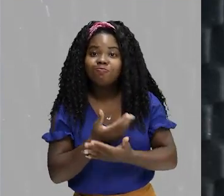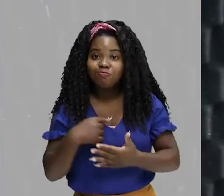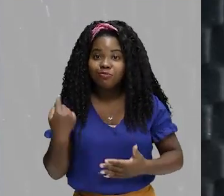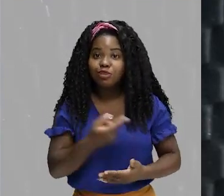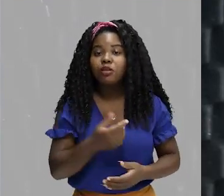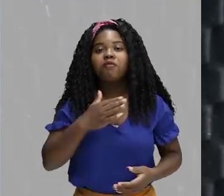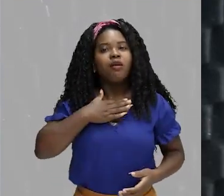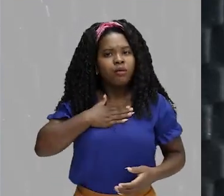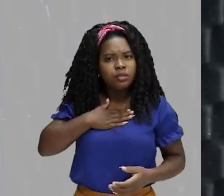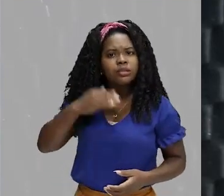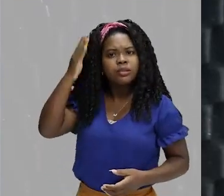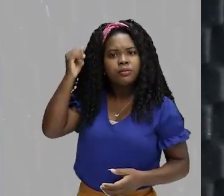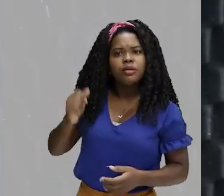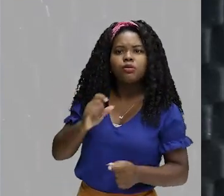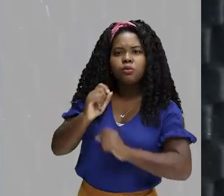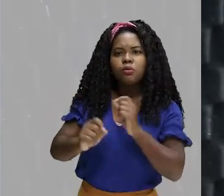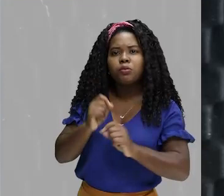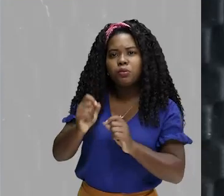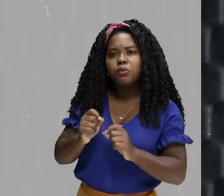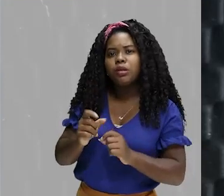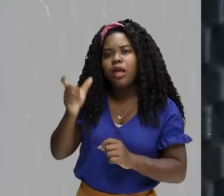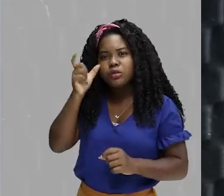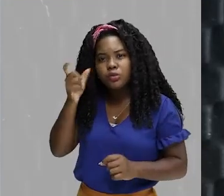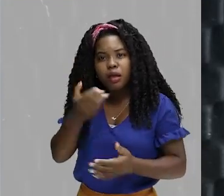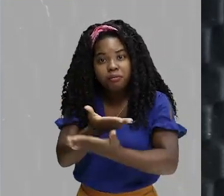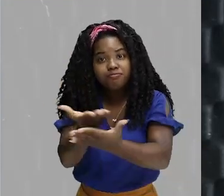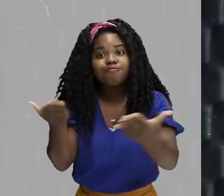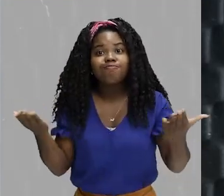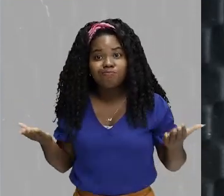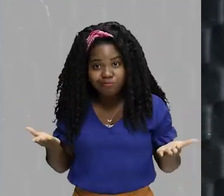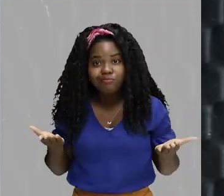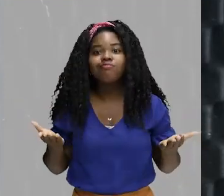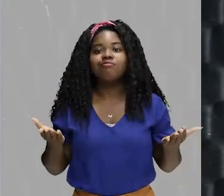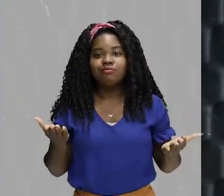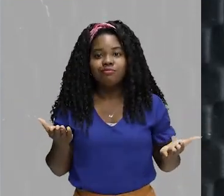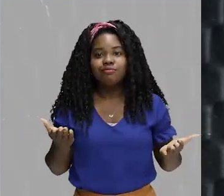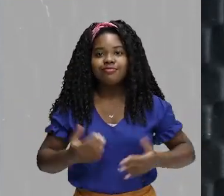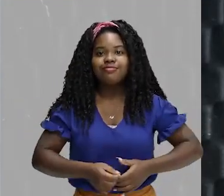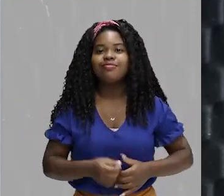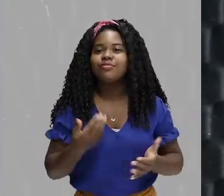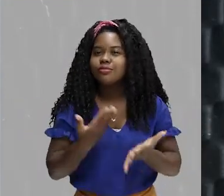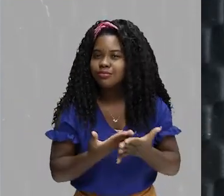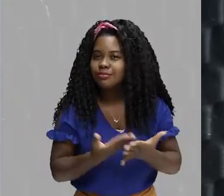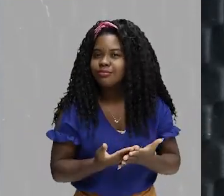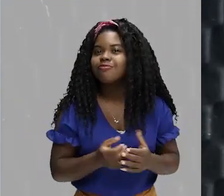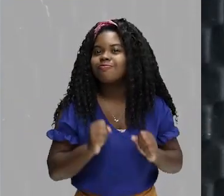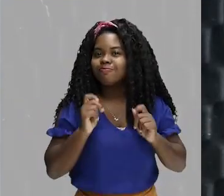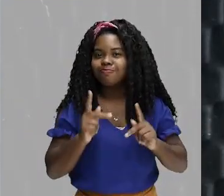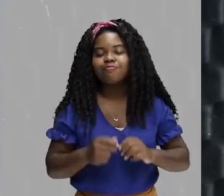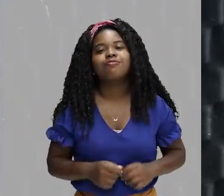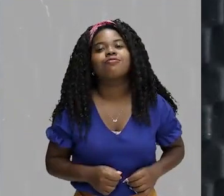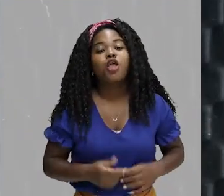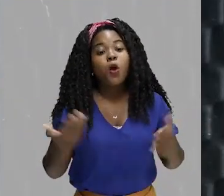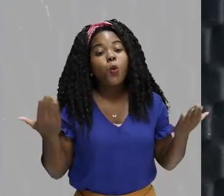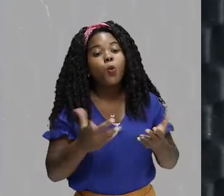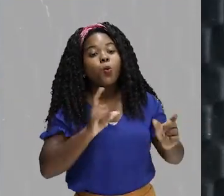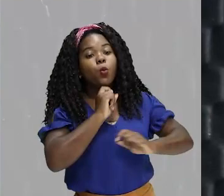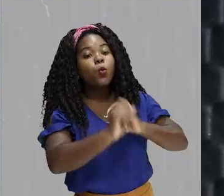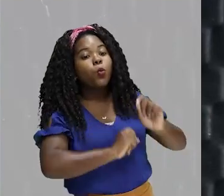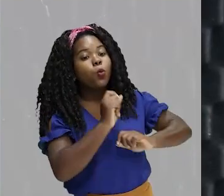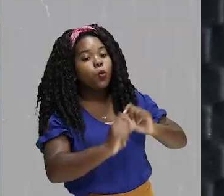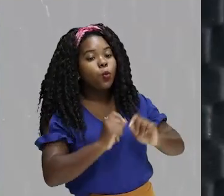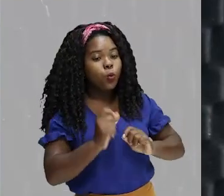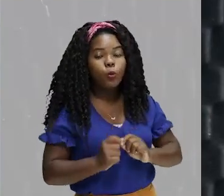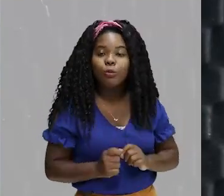saber quais são as curiosidades que vocês querem saber para que a gente possa estar dando essa aulinha para vocês, tá bom? Hoje a gente vai falar de